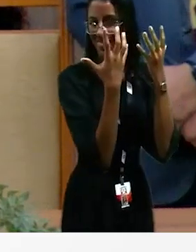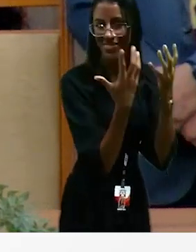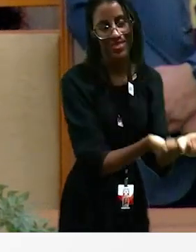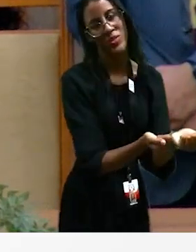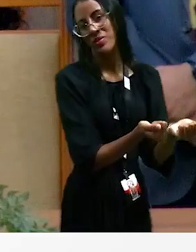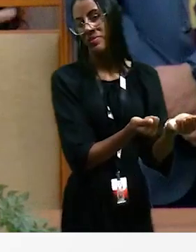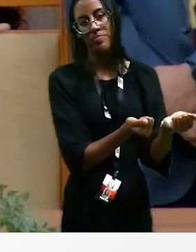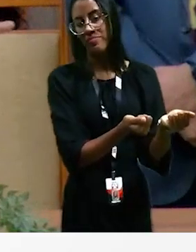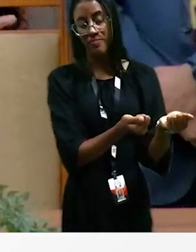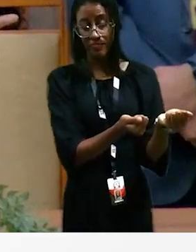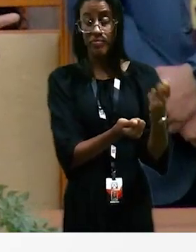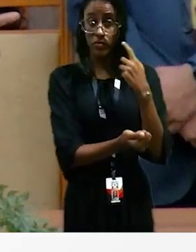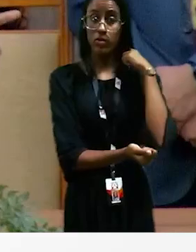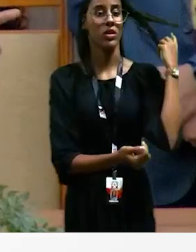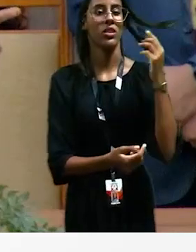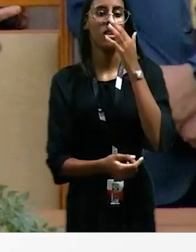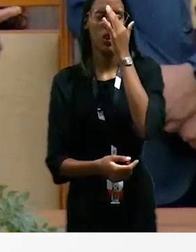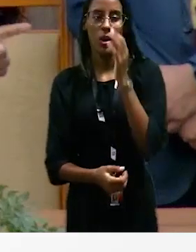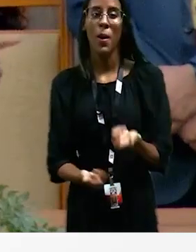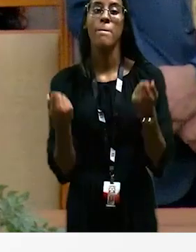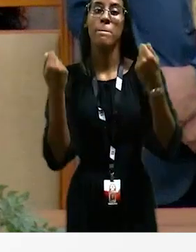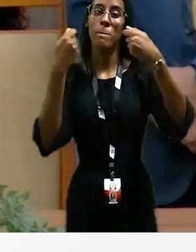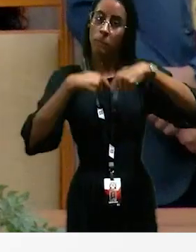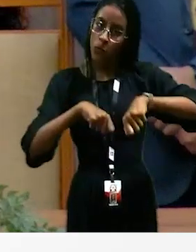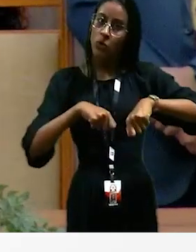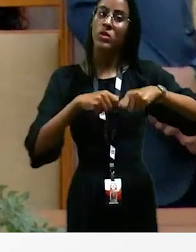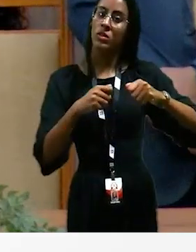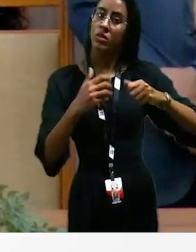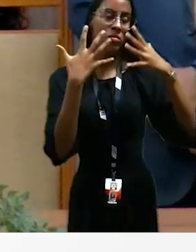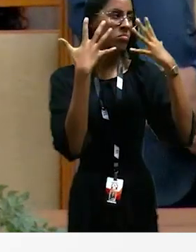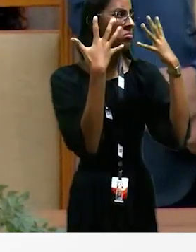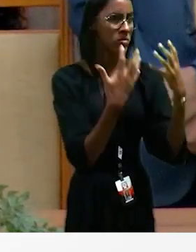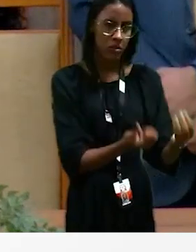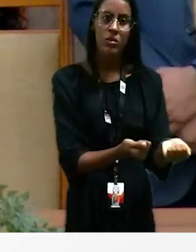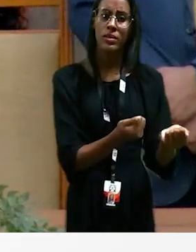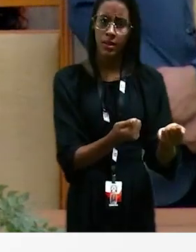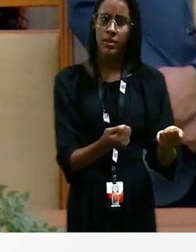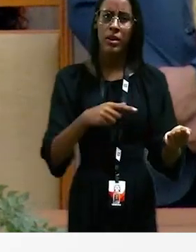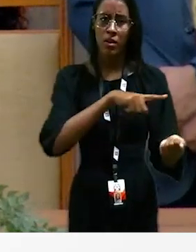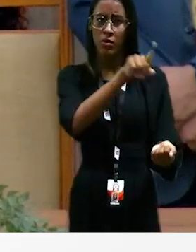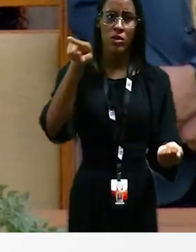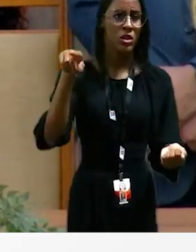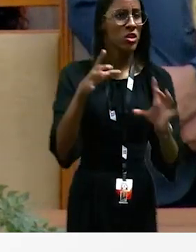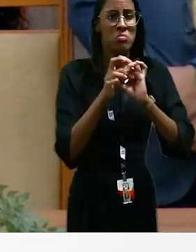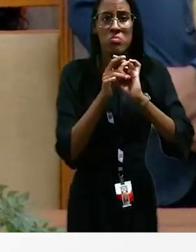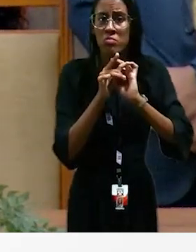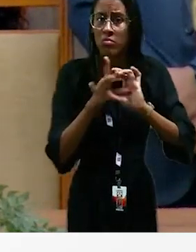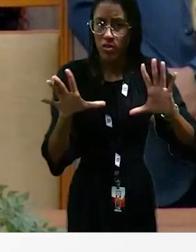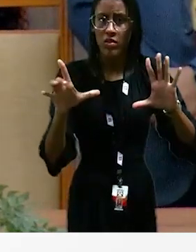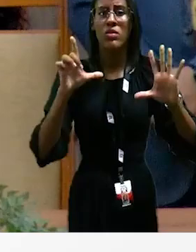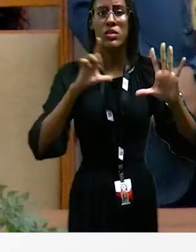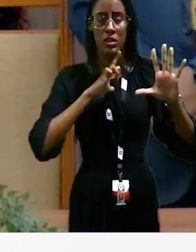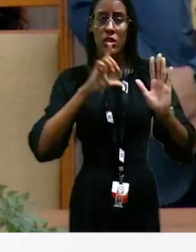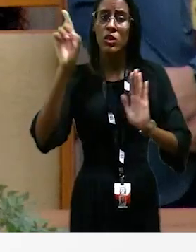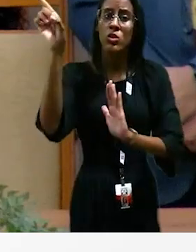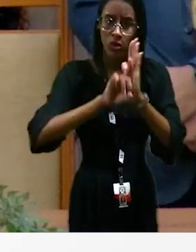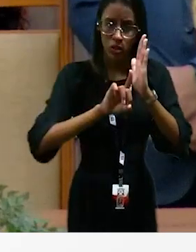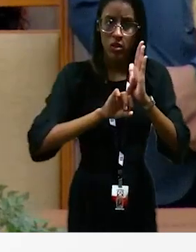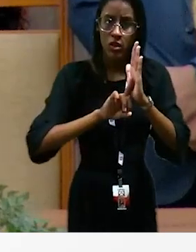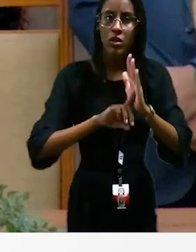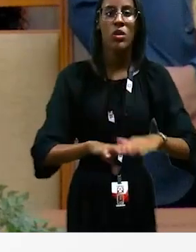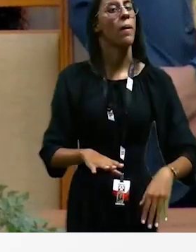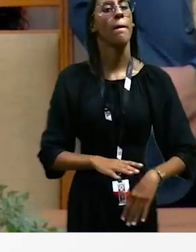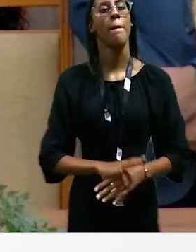um direito de qualquer um de nós é um direito de qualquer cidadão a igreja ela tem um direito de orar